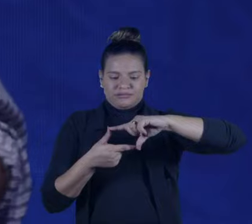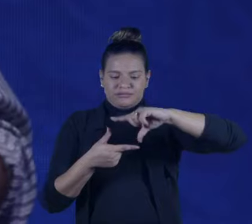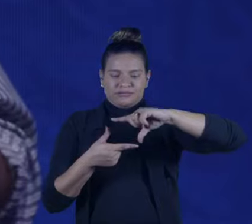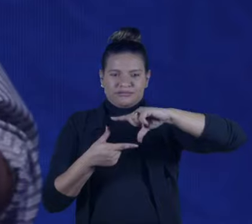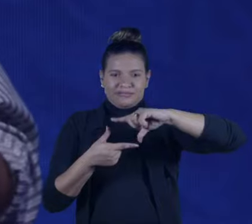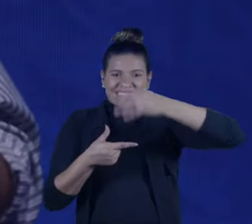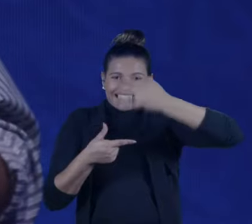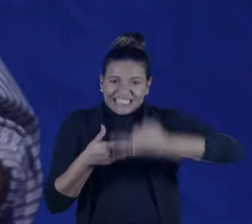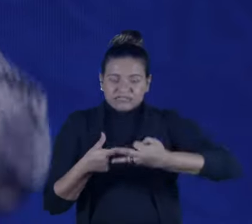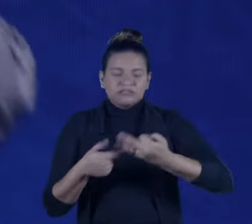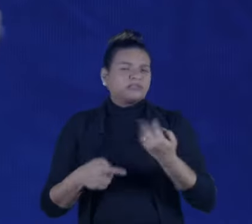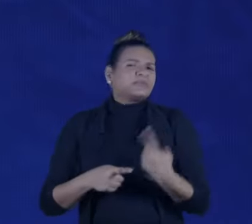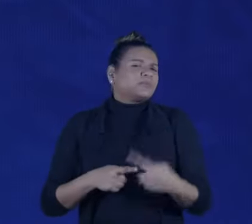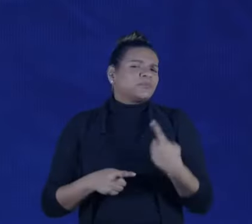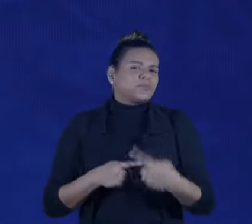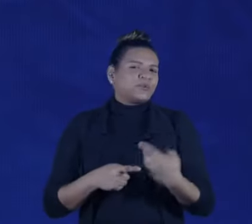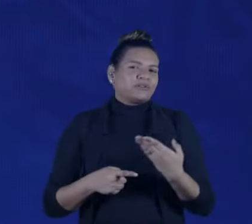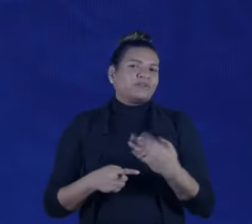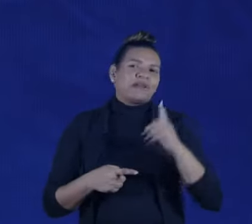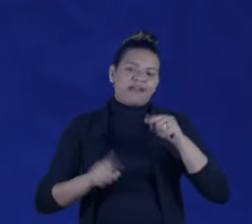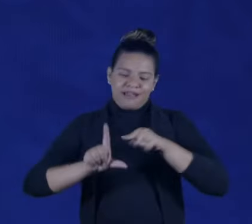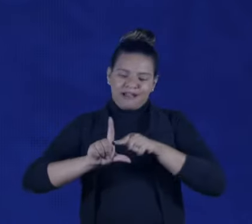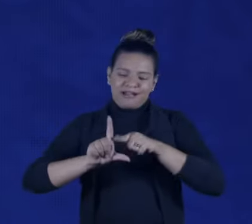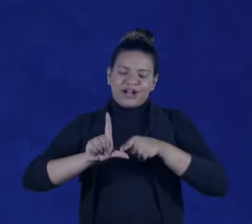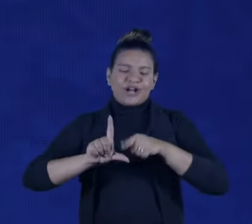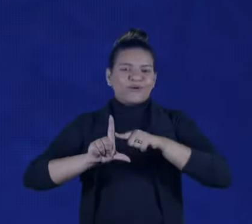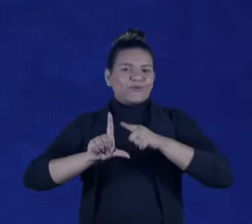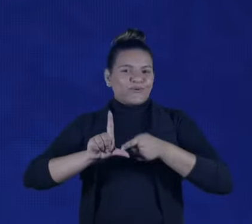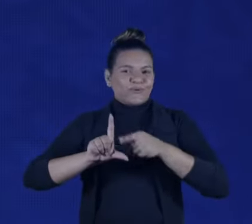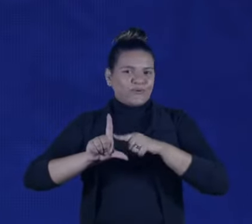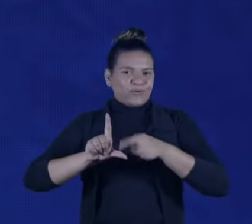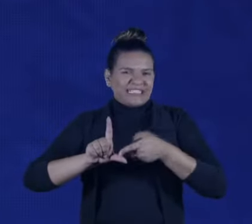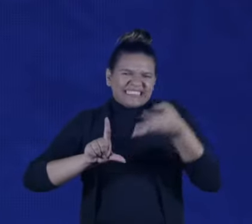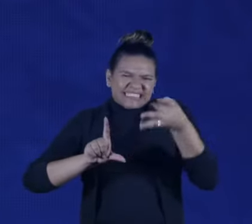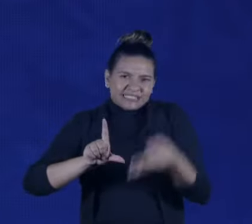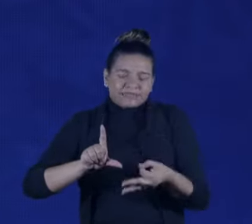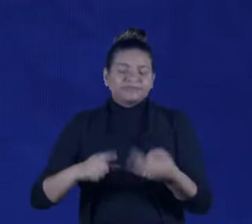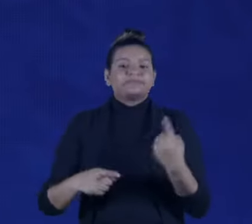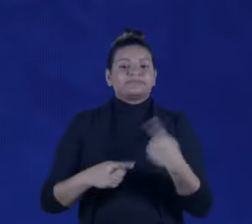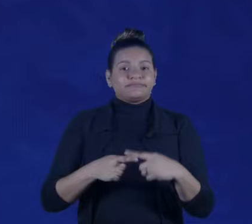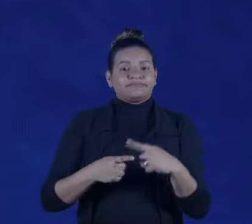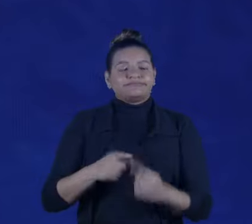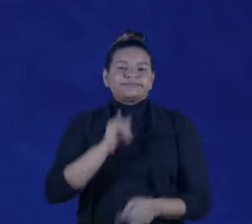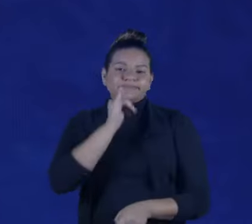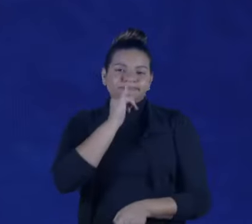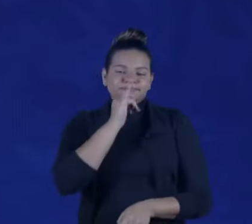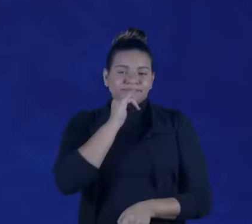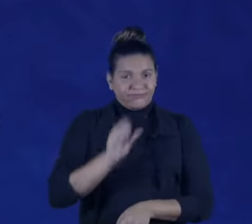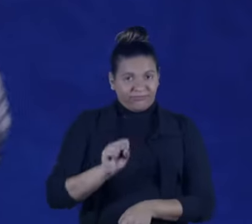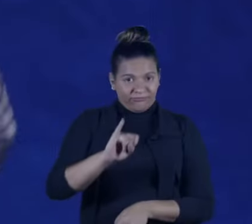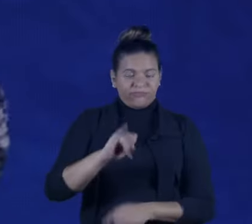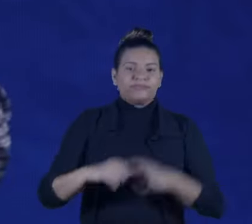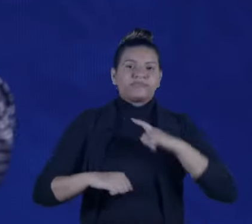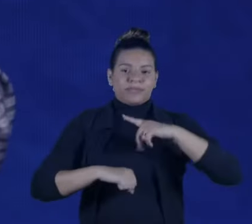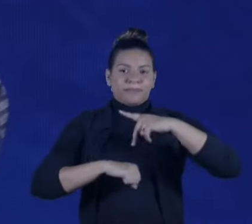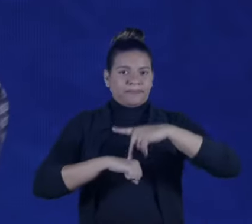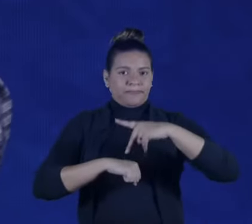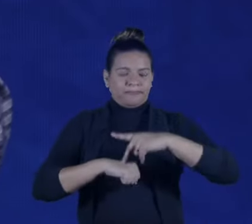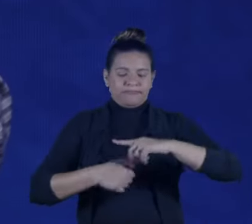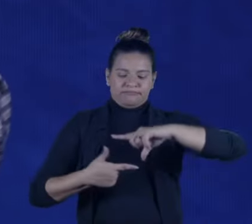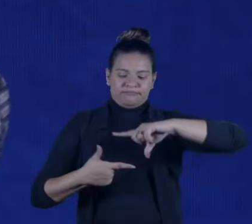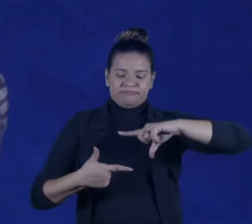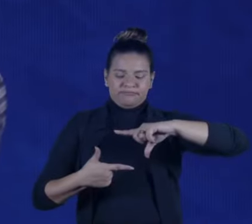retangular. Por quê? Porque ela servia de prumo, para que toda a parede que fosse construída em cima